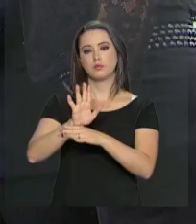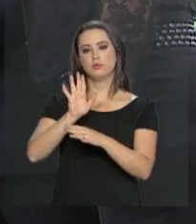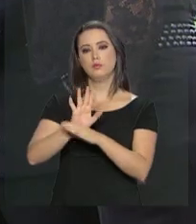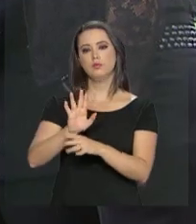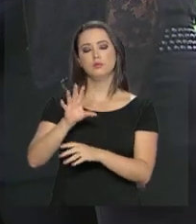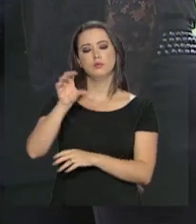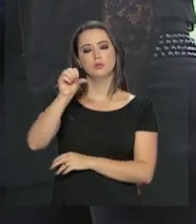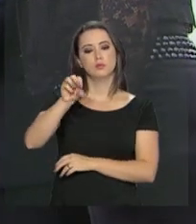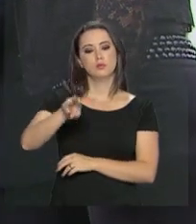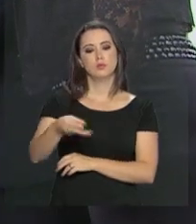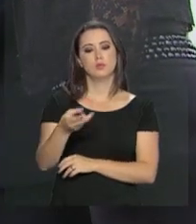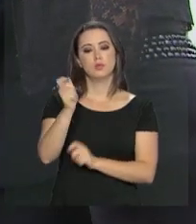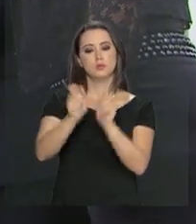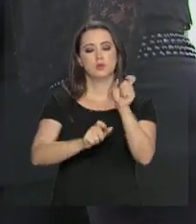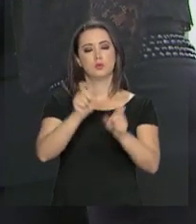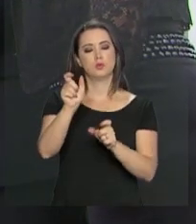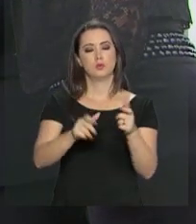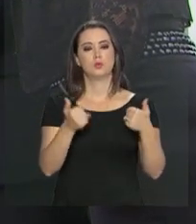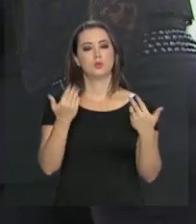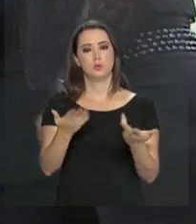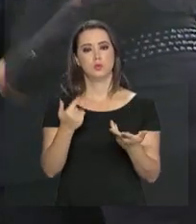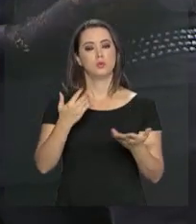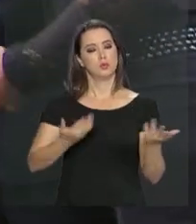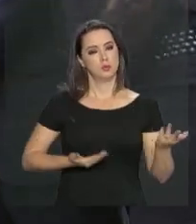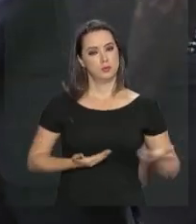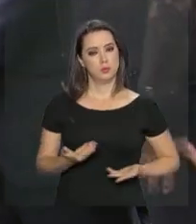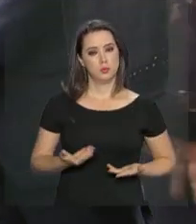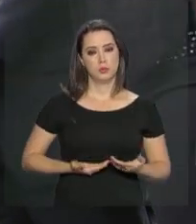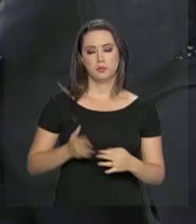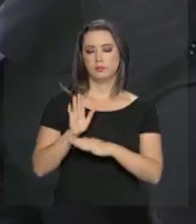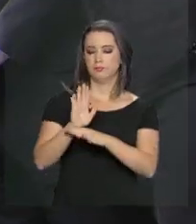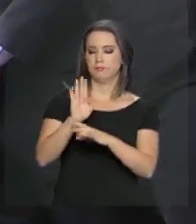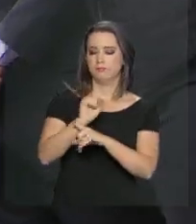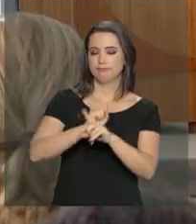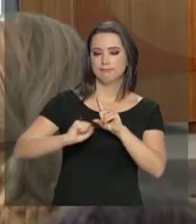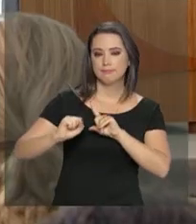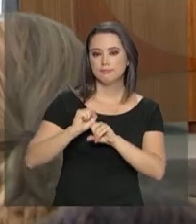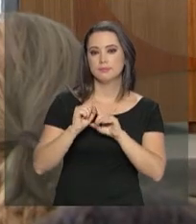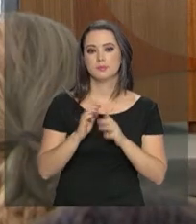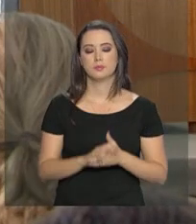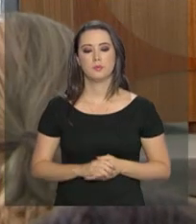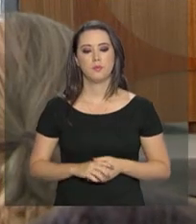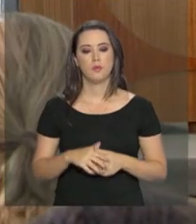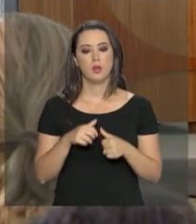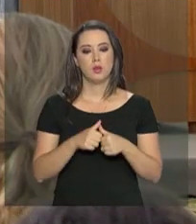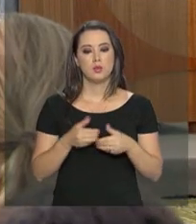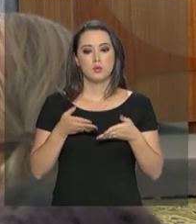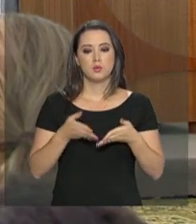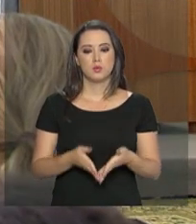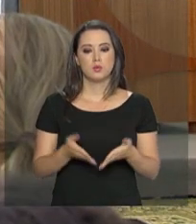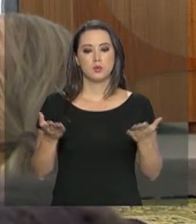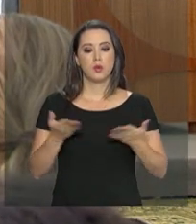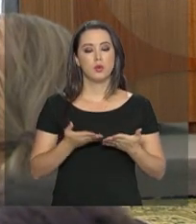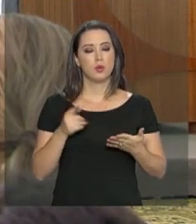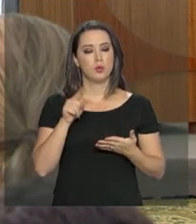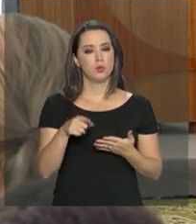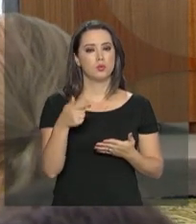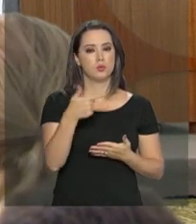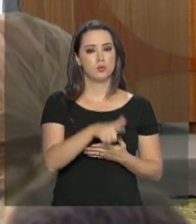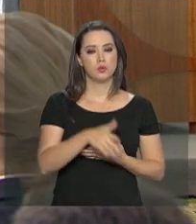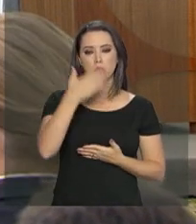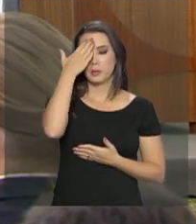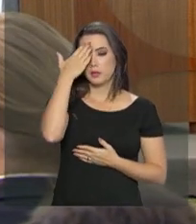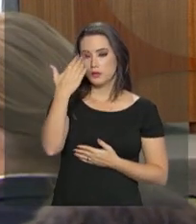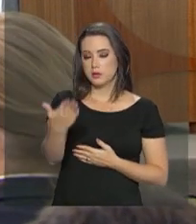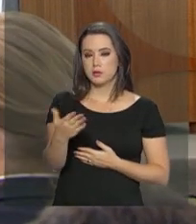cerca de 9 milhões de pessoas com os serviços de assistência social estou aqui hoje mais uma vez